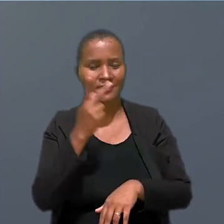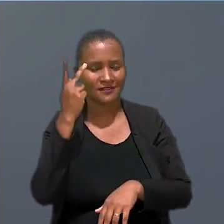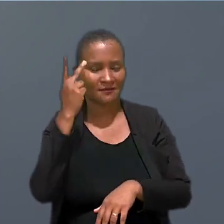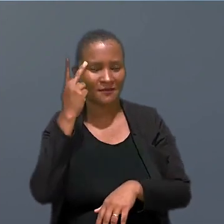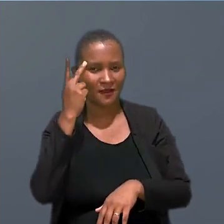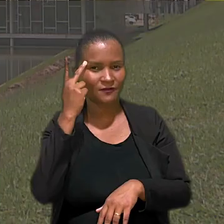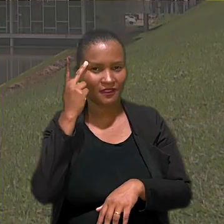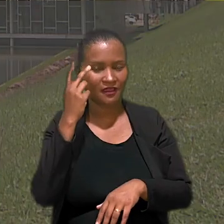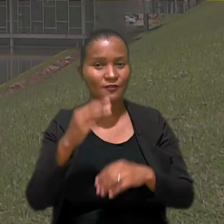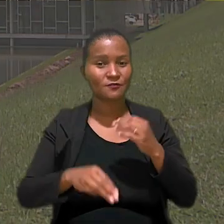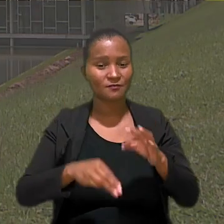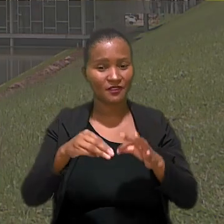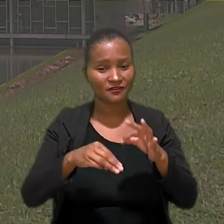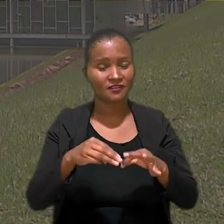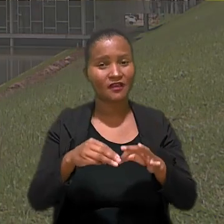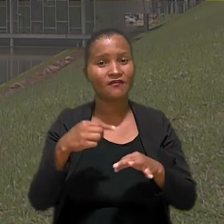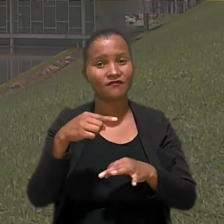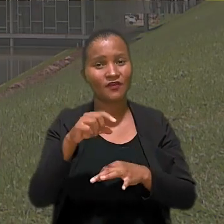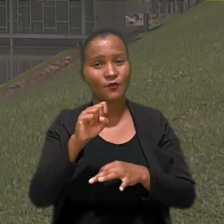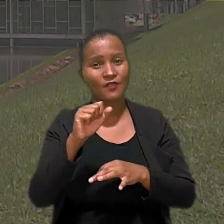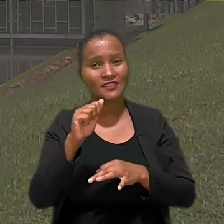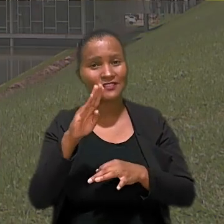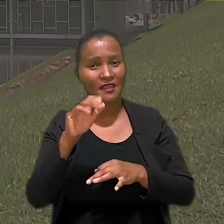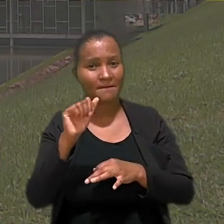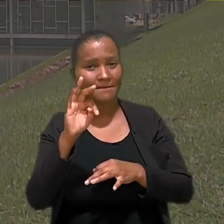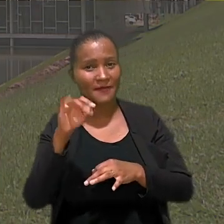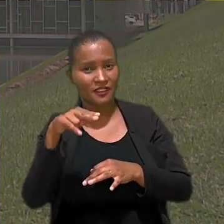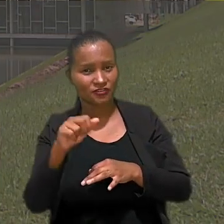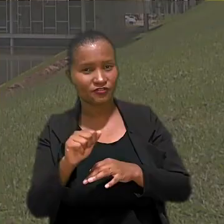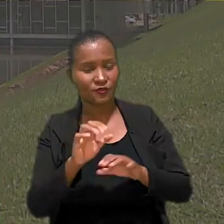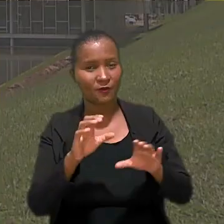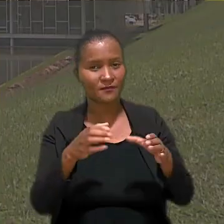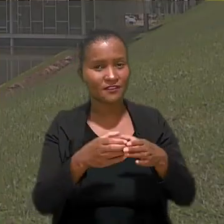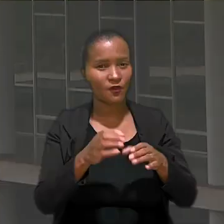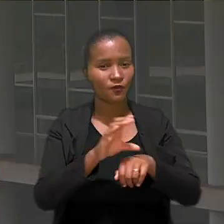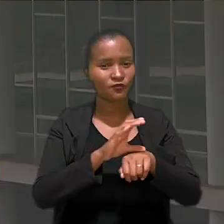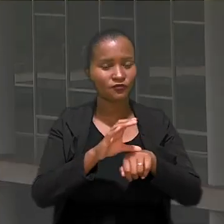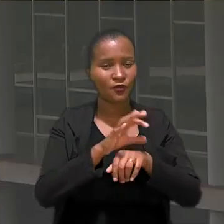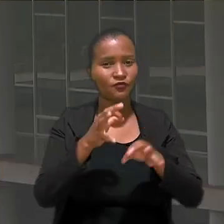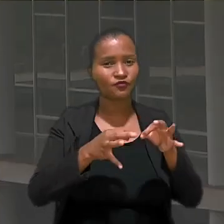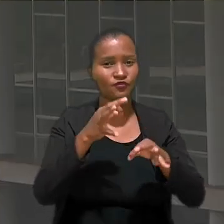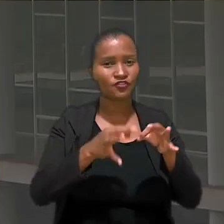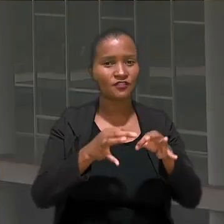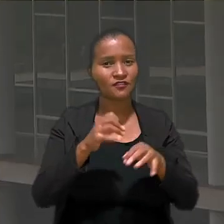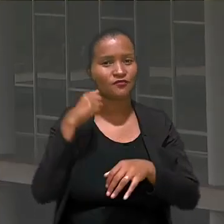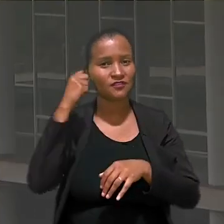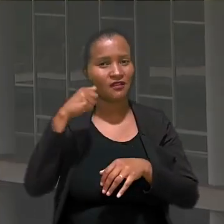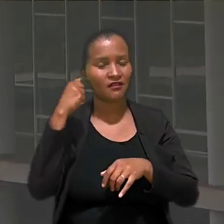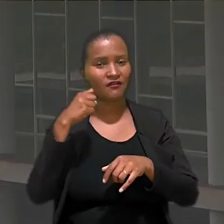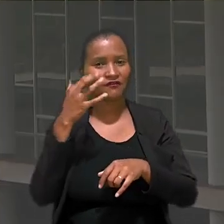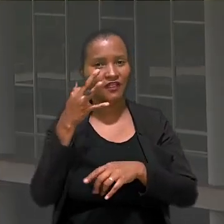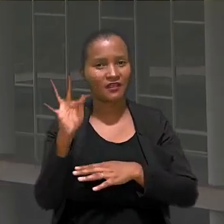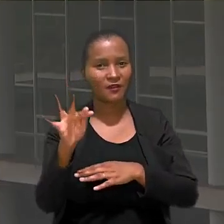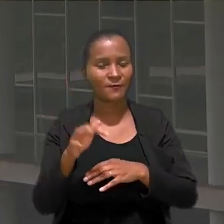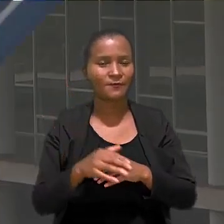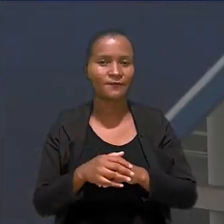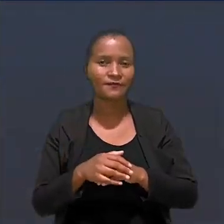Campinas, São Paulo. Os magistrados vão passar por sabatina na Comissão de Constituição e Justiça do Senado